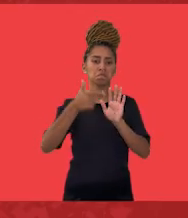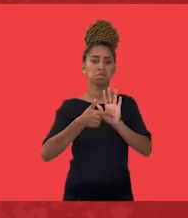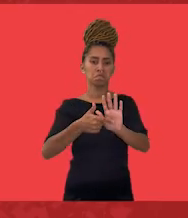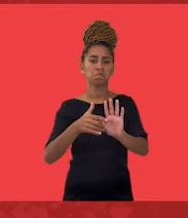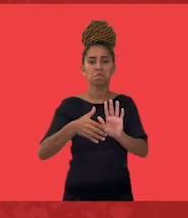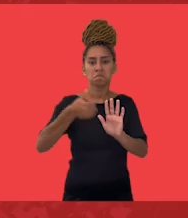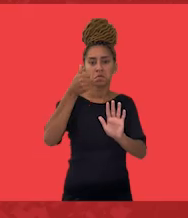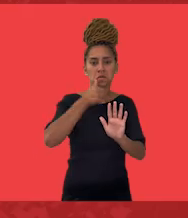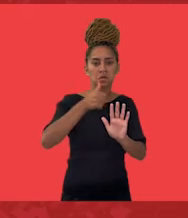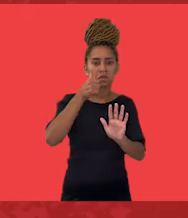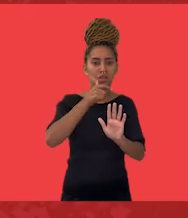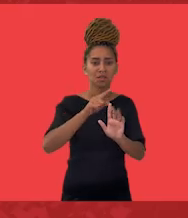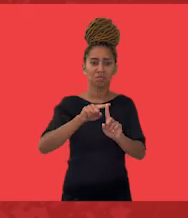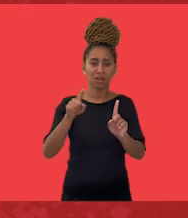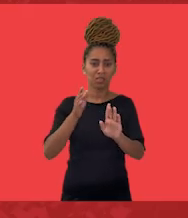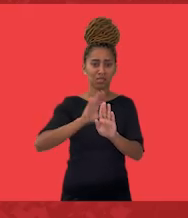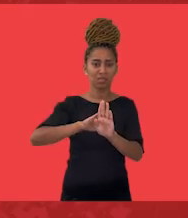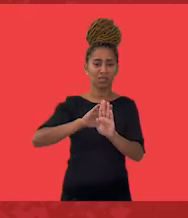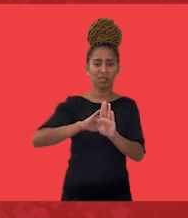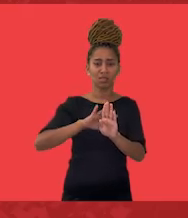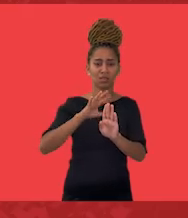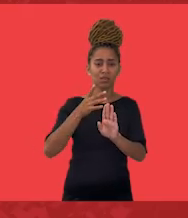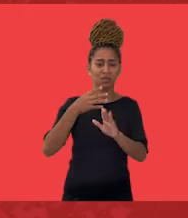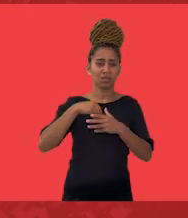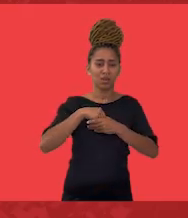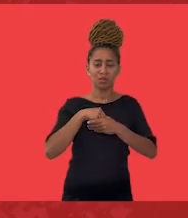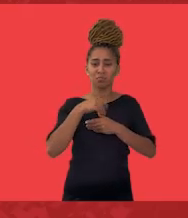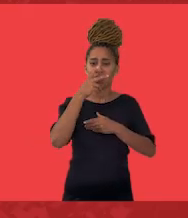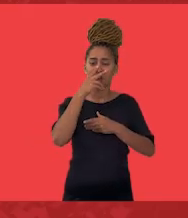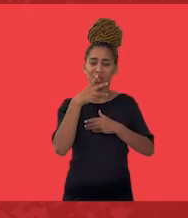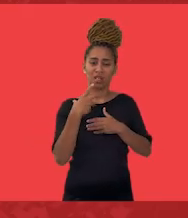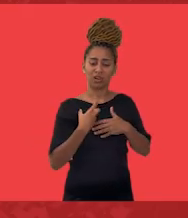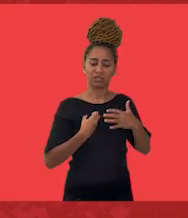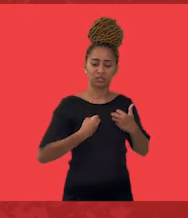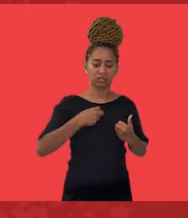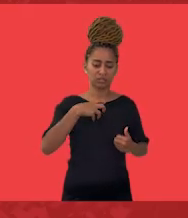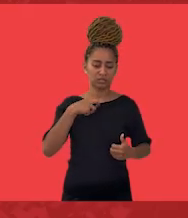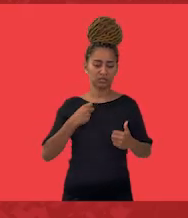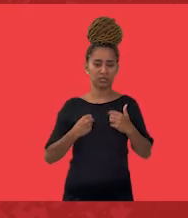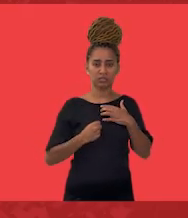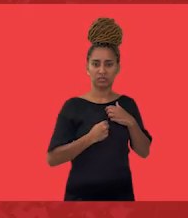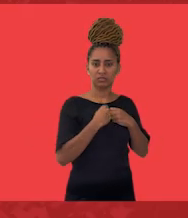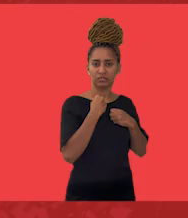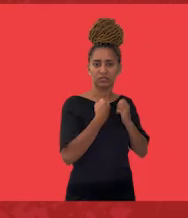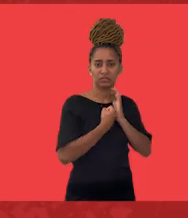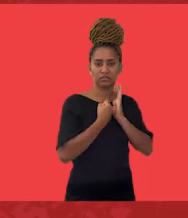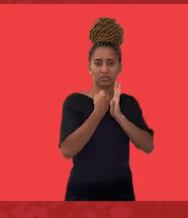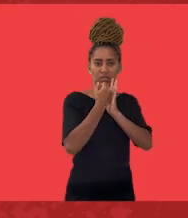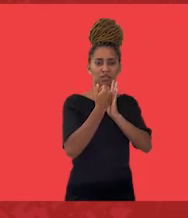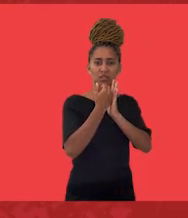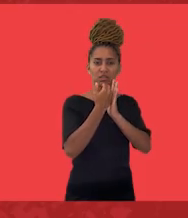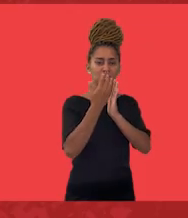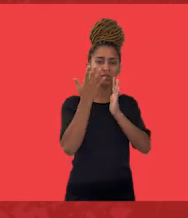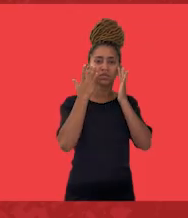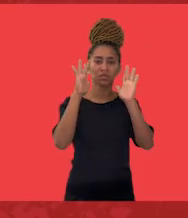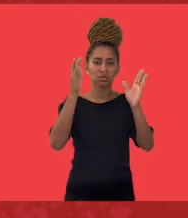Créditos. Há algo em mim que jamais é dado e busco doida varrida e engorda aos olhos